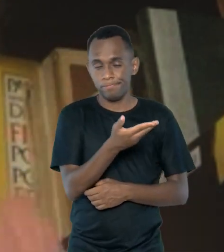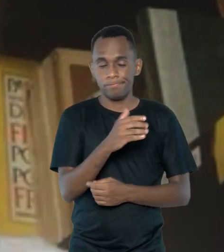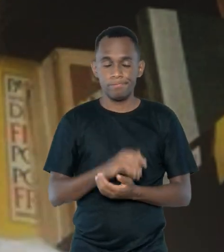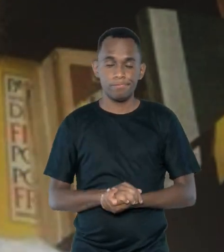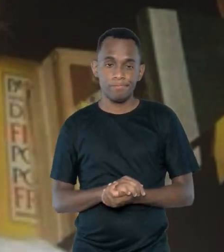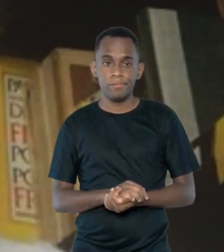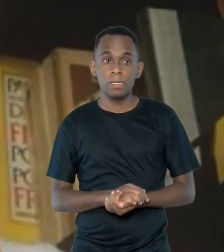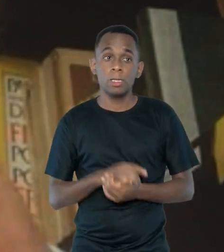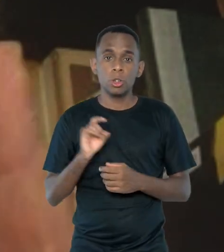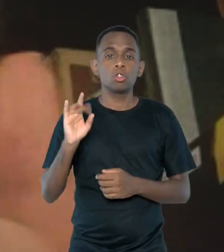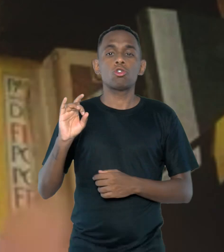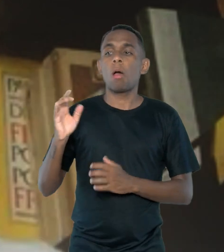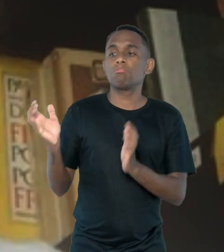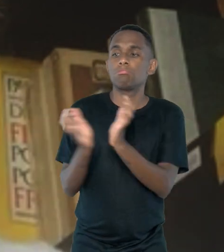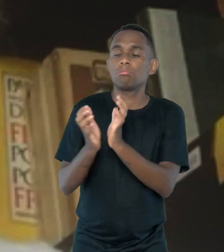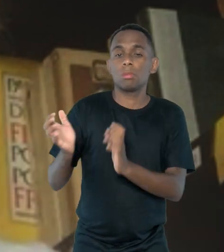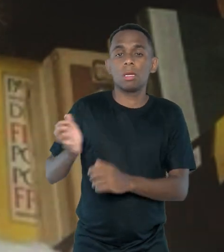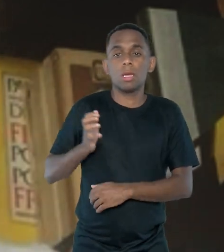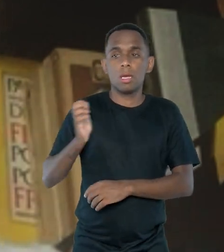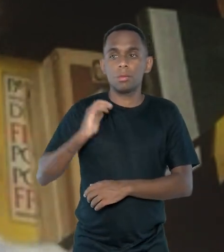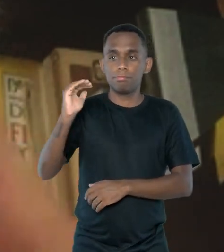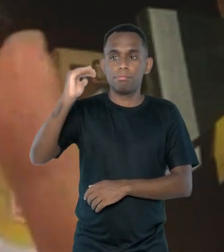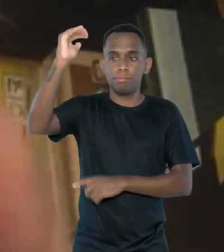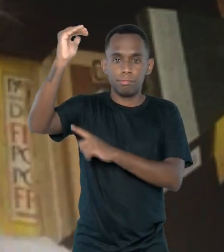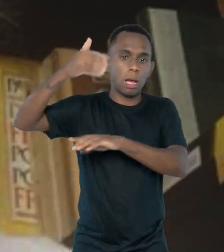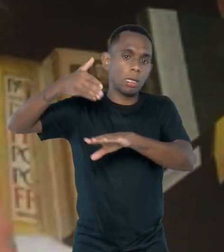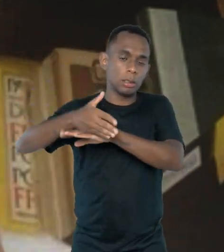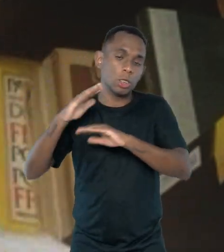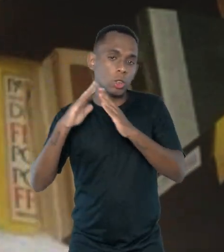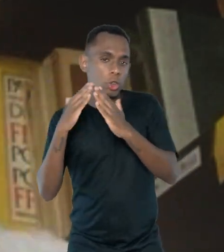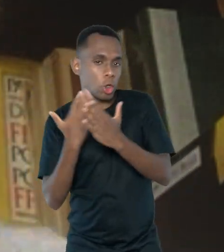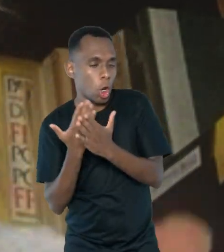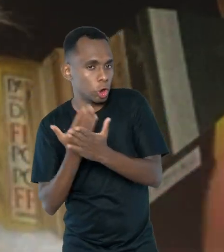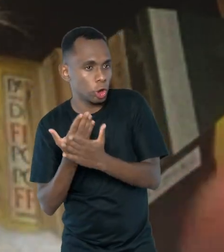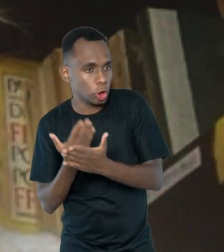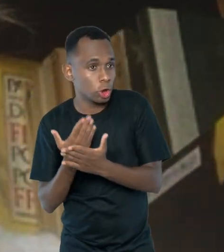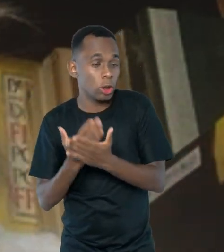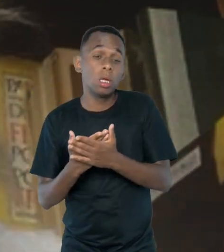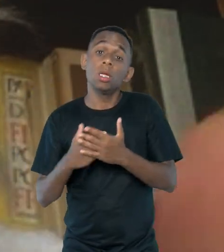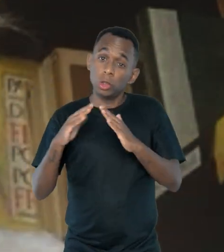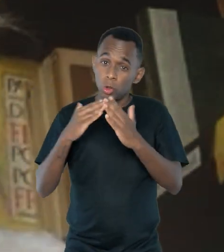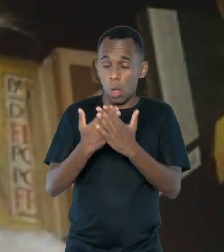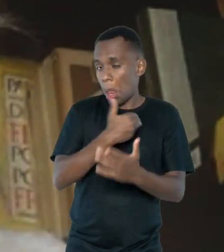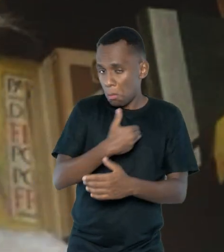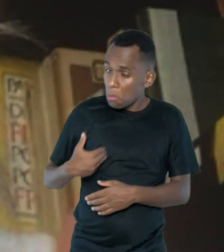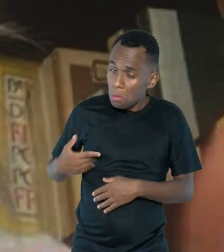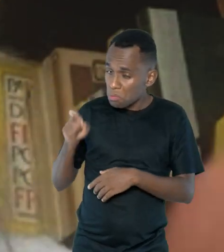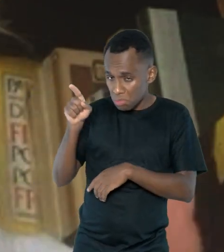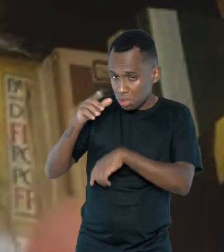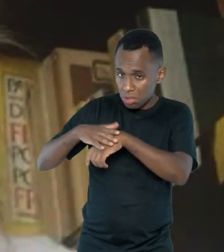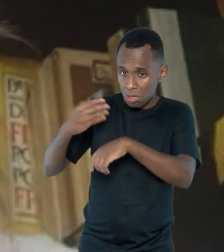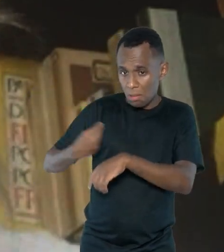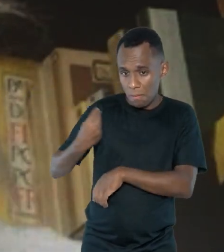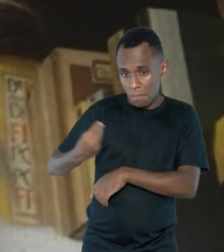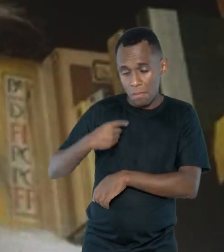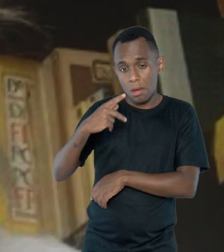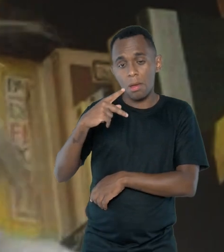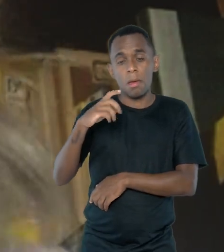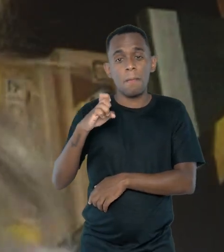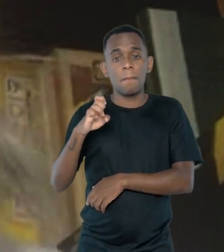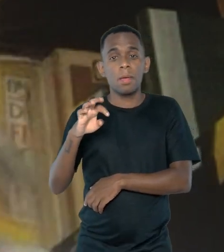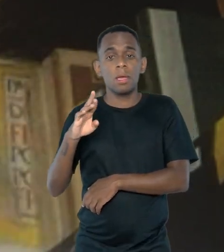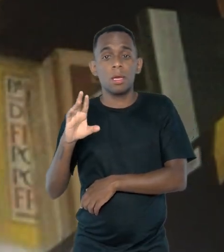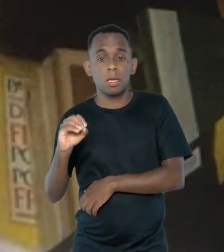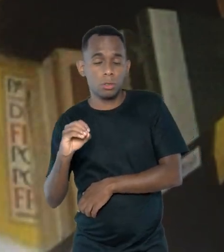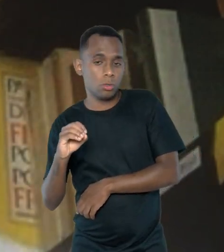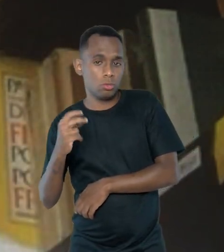a elite estudava, a elite tinha acesso a escolas, inclusive escolas públicas, como Pedro II,